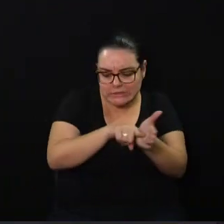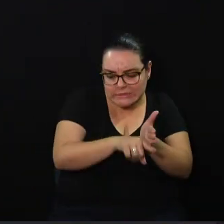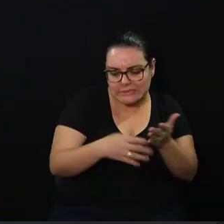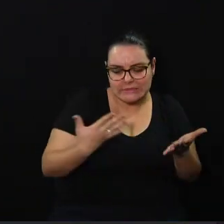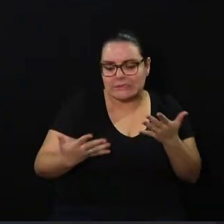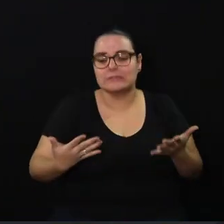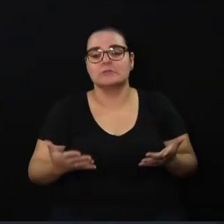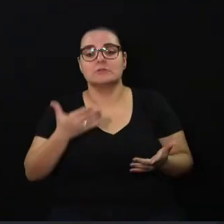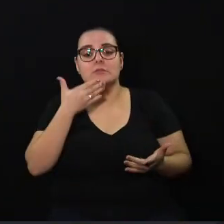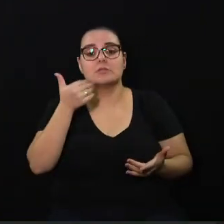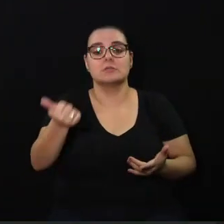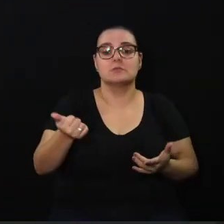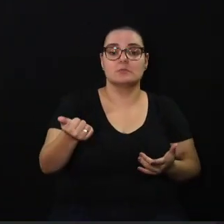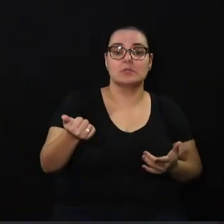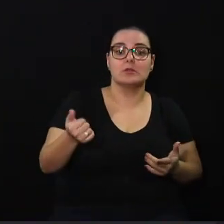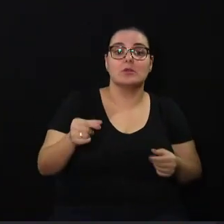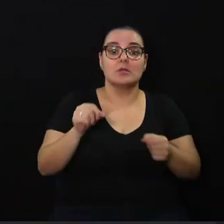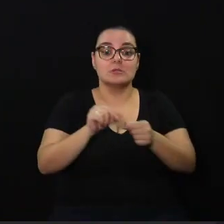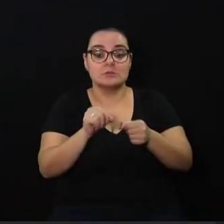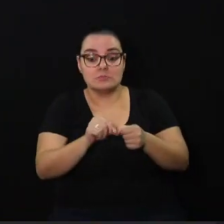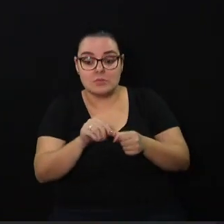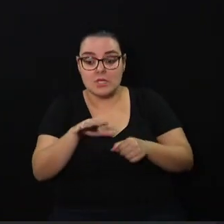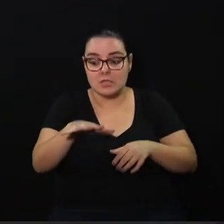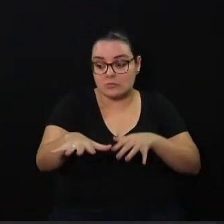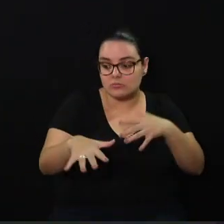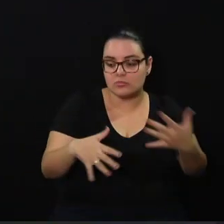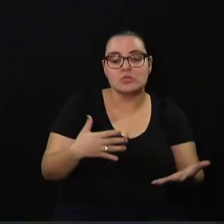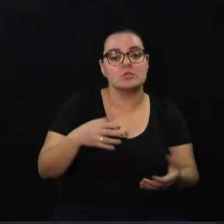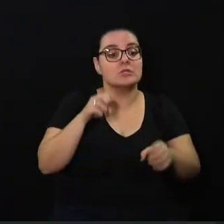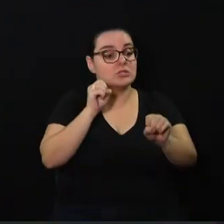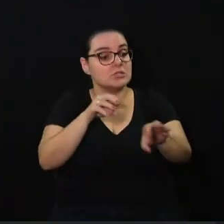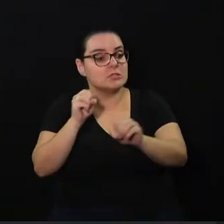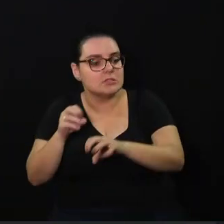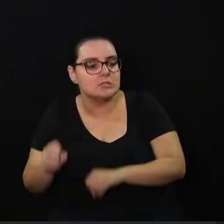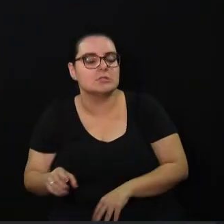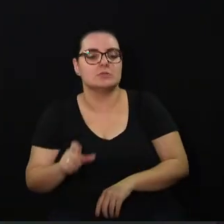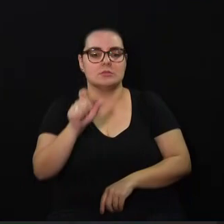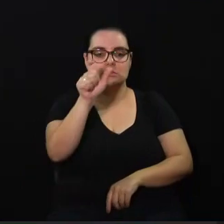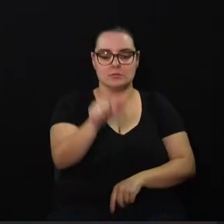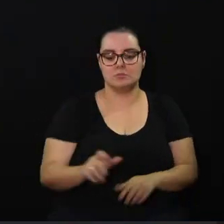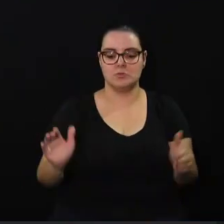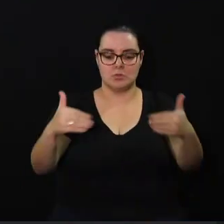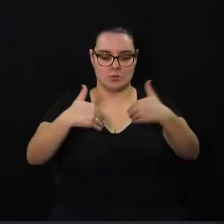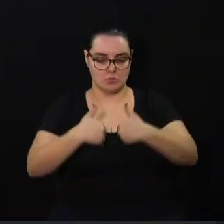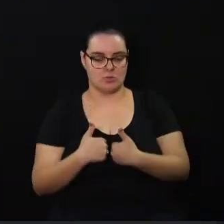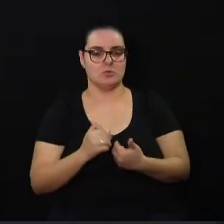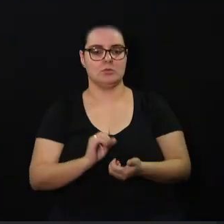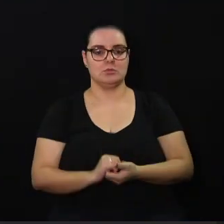as melhores intervenções né pra paraense na educação da criança autista